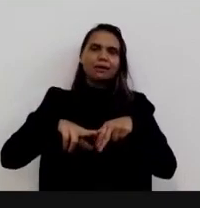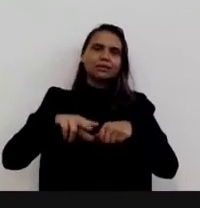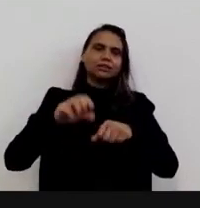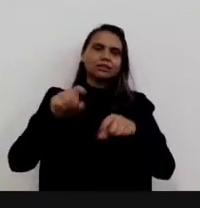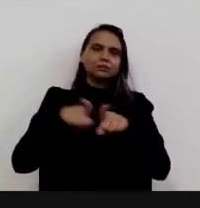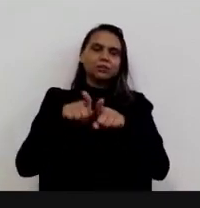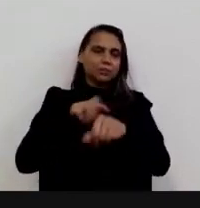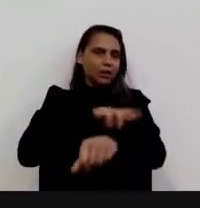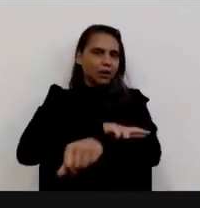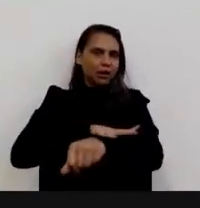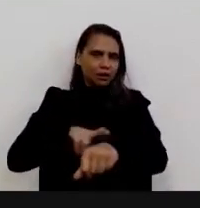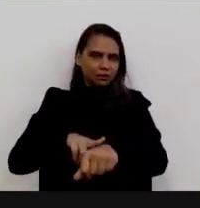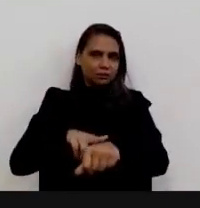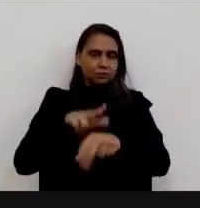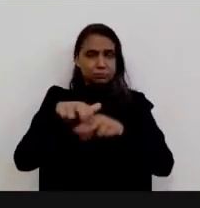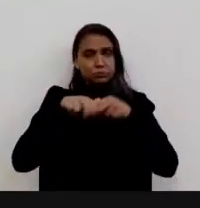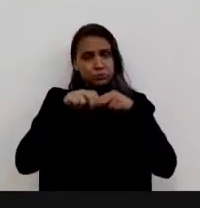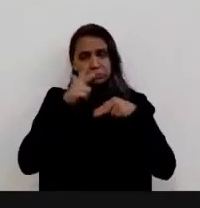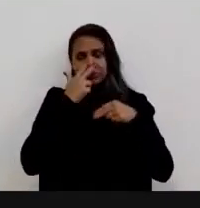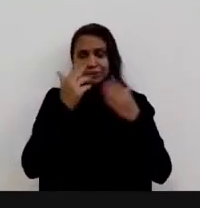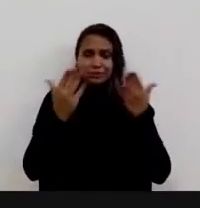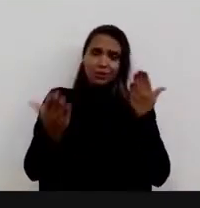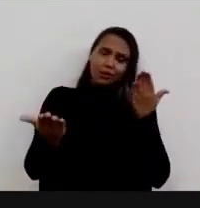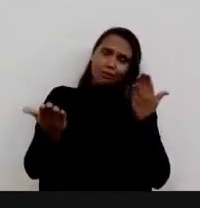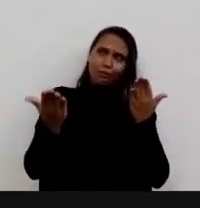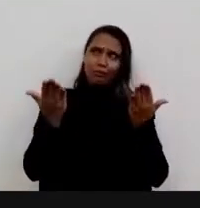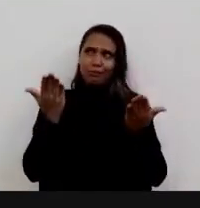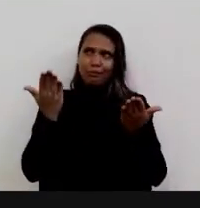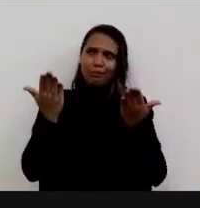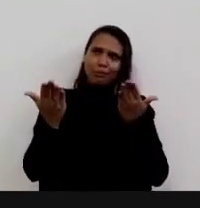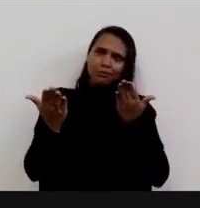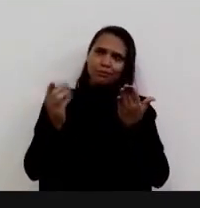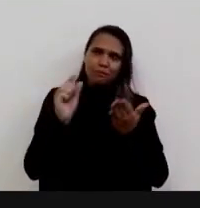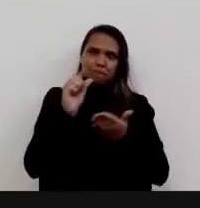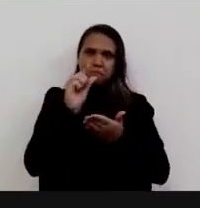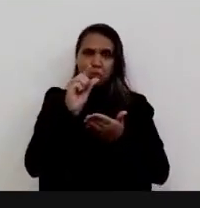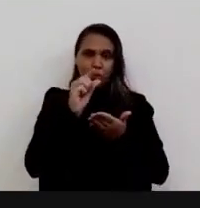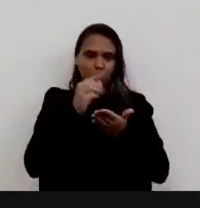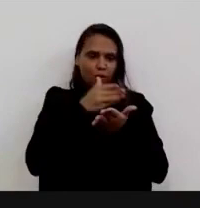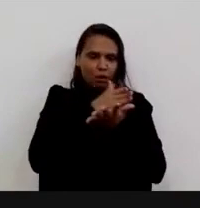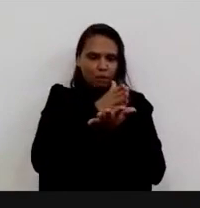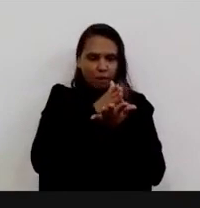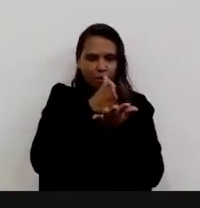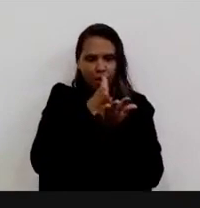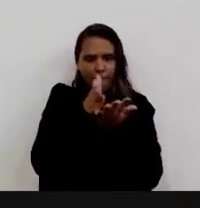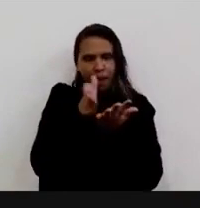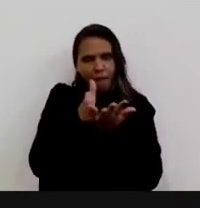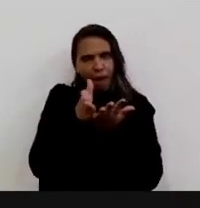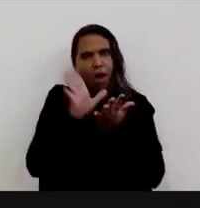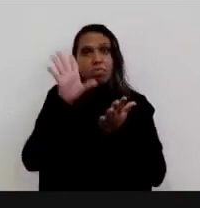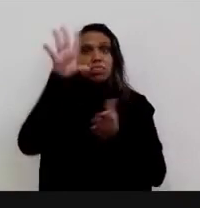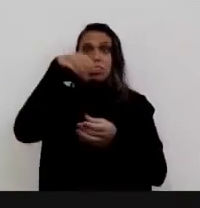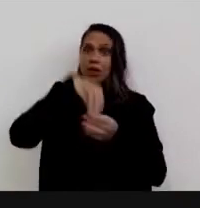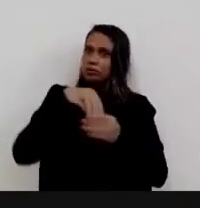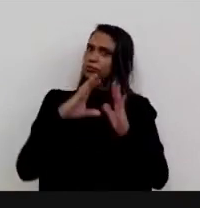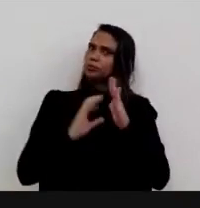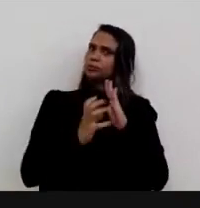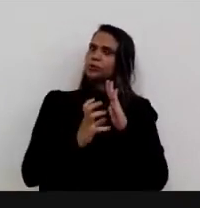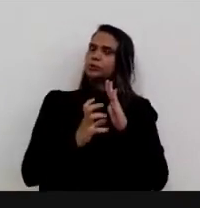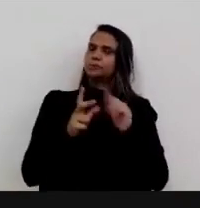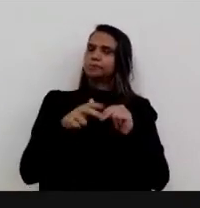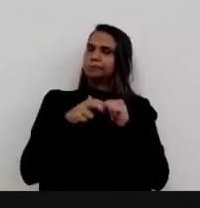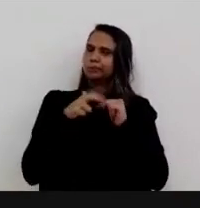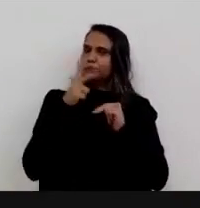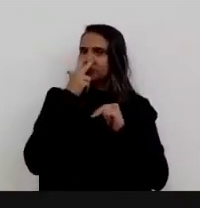partido. Talvez isso tenha equalizado um pouco na distribuição de receitas dentro dos partidos. Por isso que talvez essa variável perdeu um pouco o